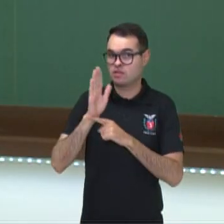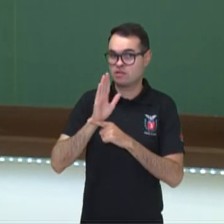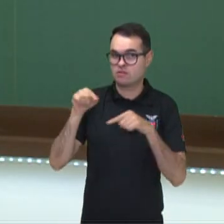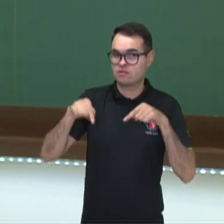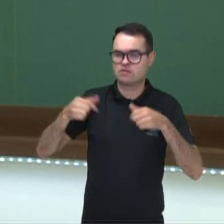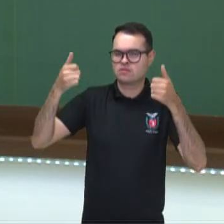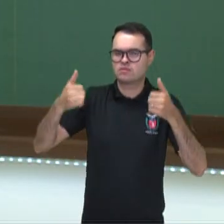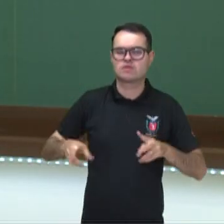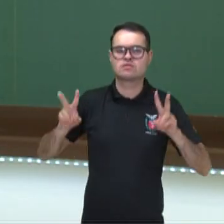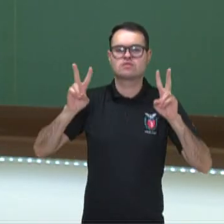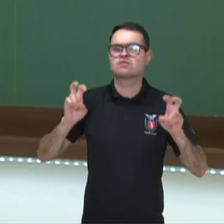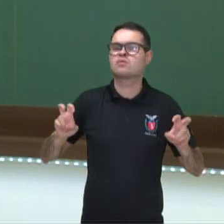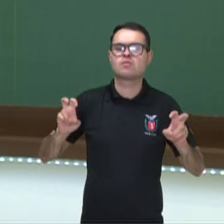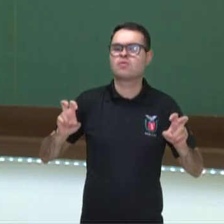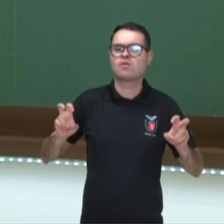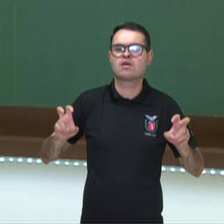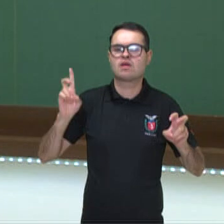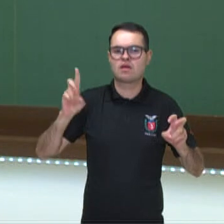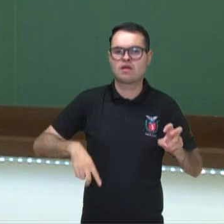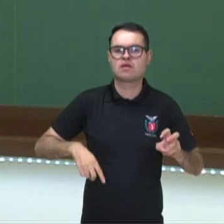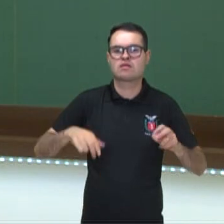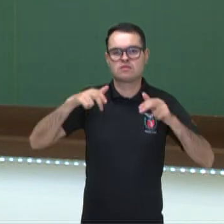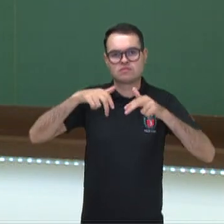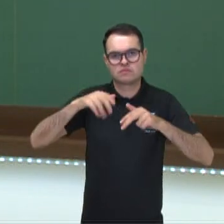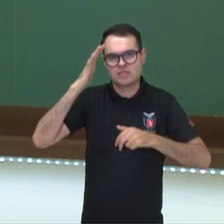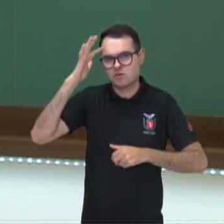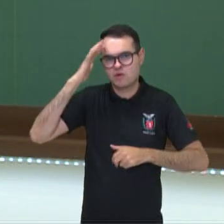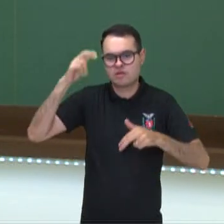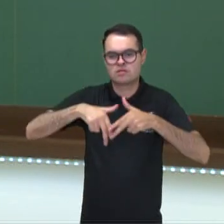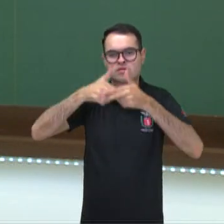então, nós falamos sobre as